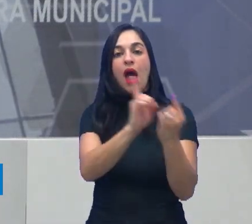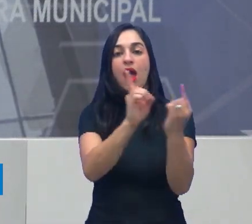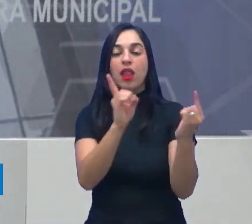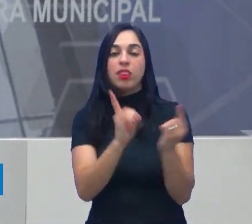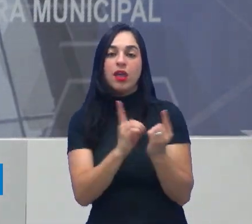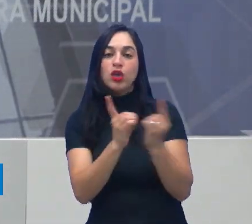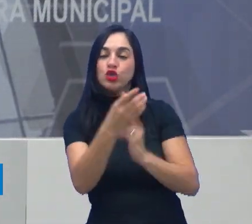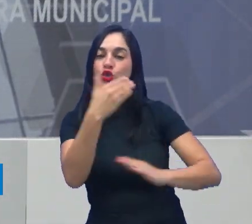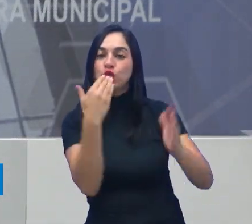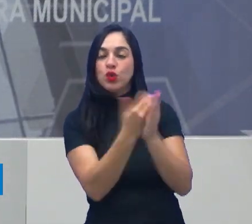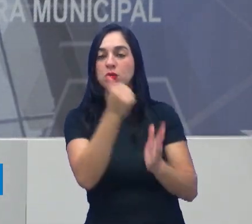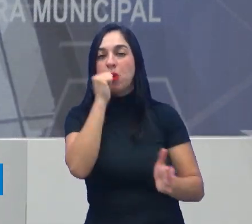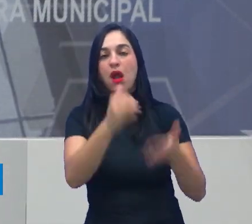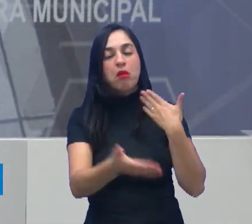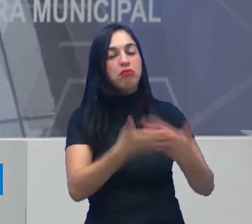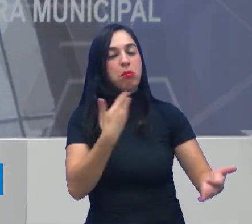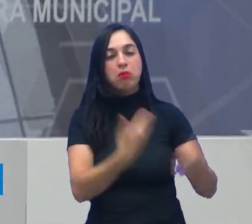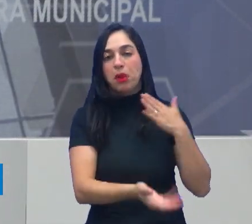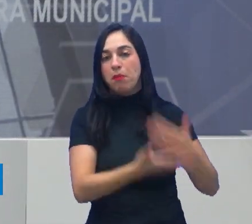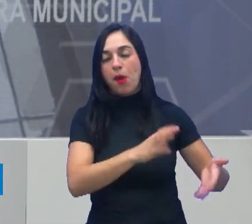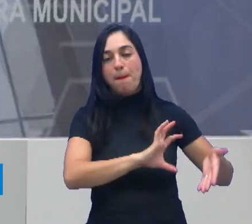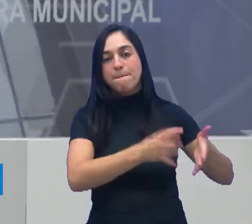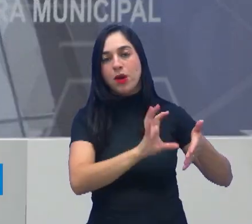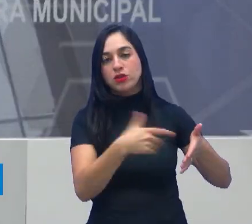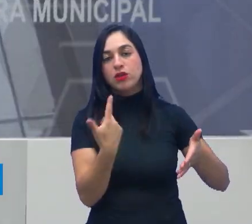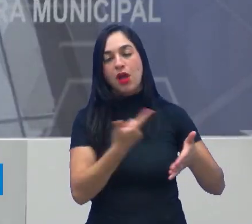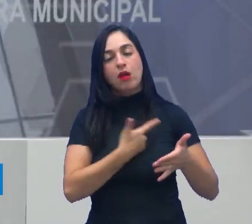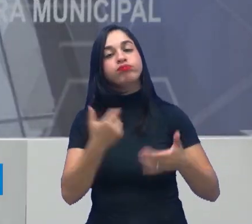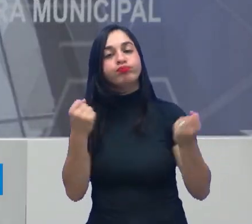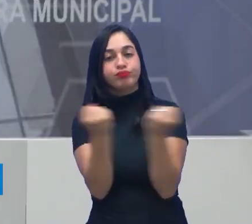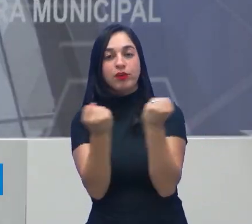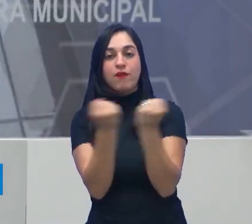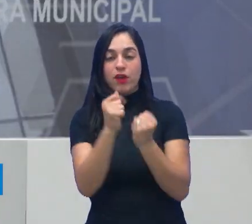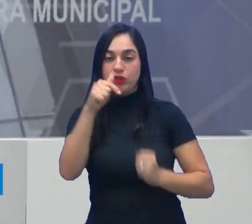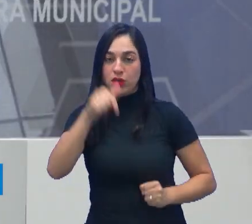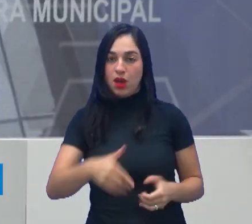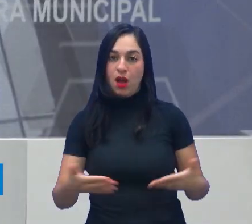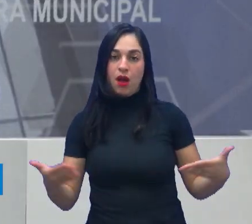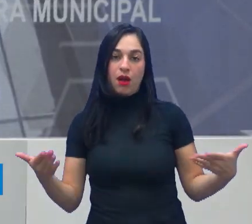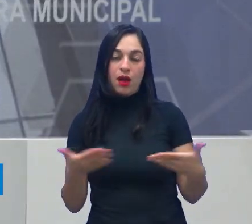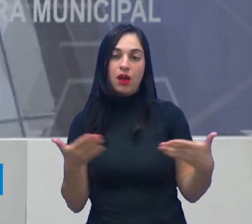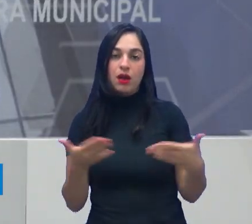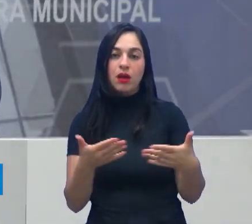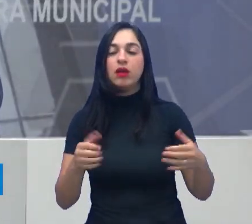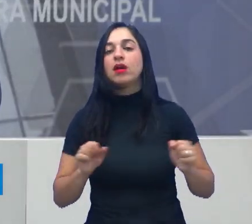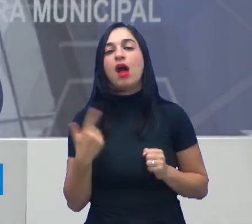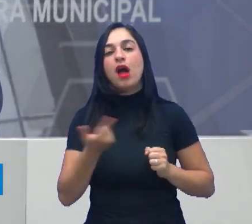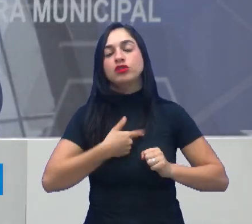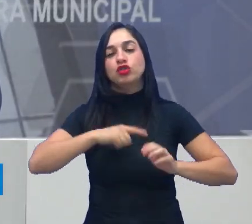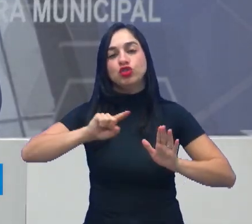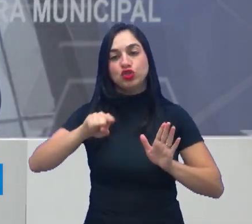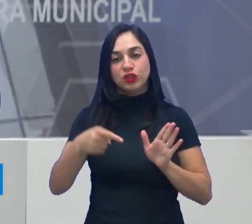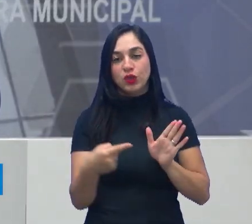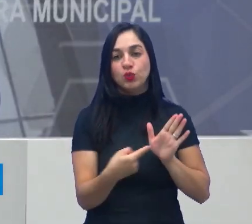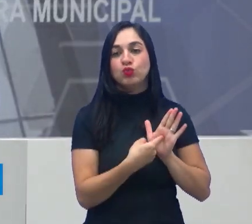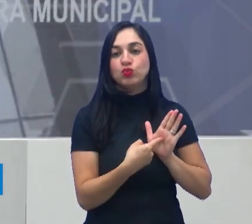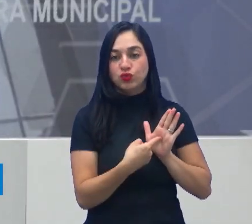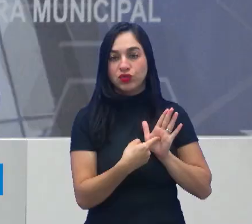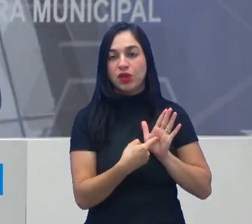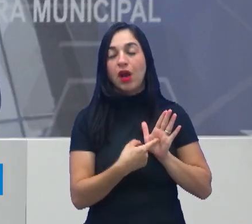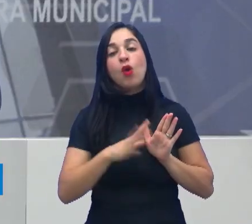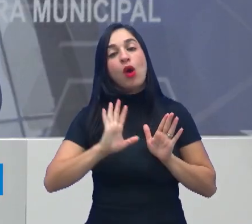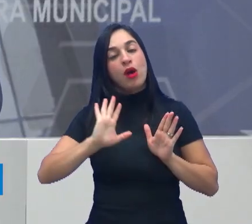sem fazer propaganda política. É isso que a gente vai defender a partir de agora, é isso que nós vamos denunciar. O que foi feito aqui